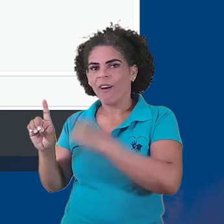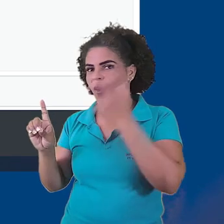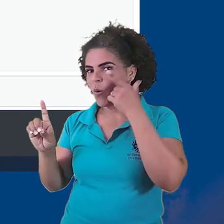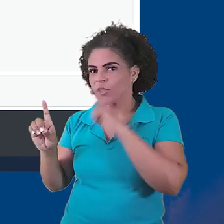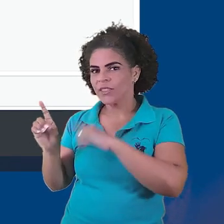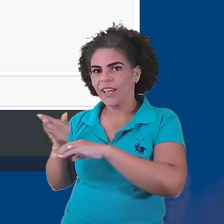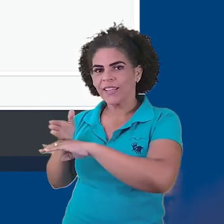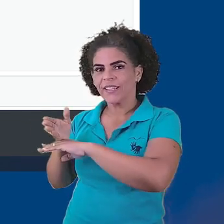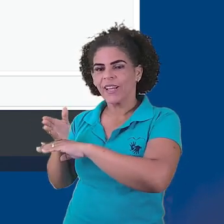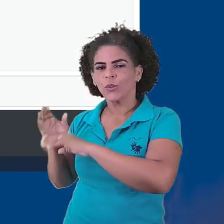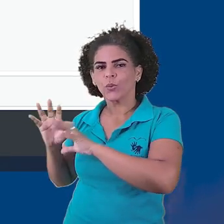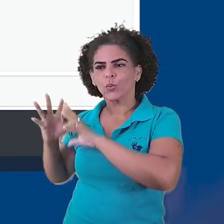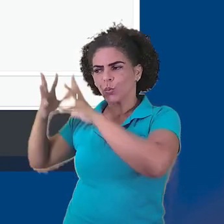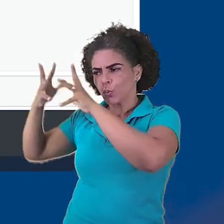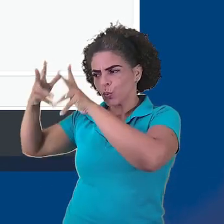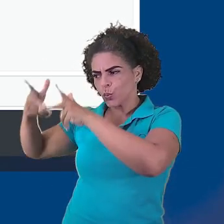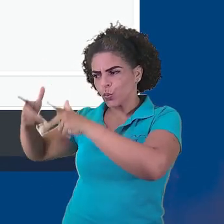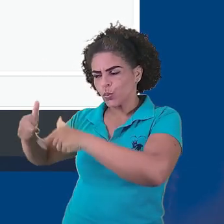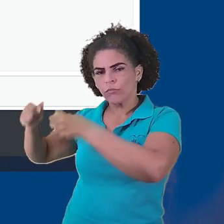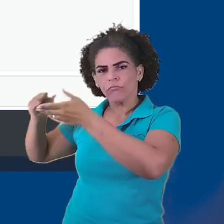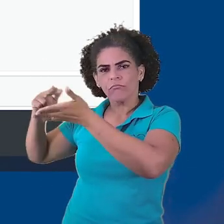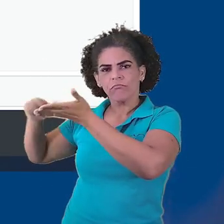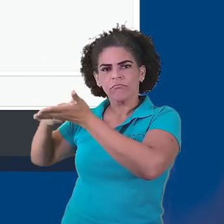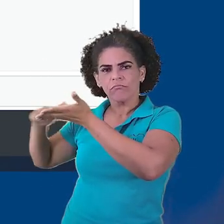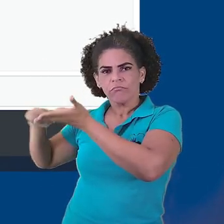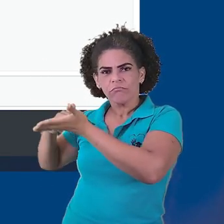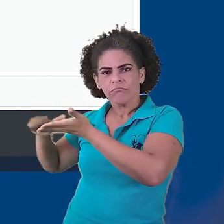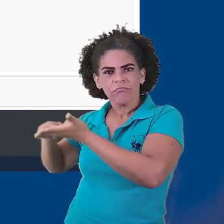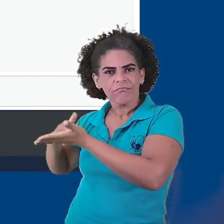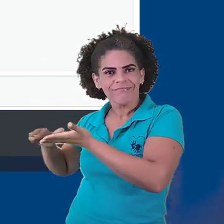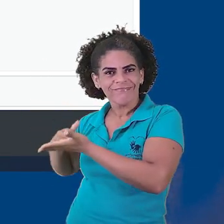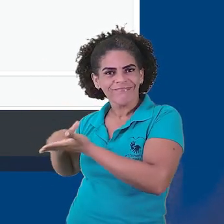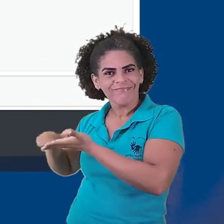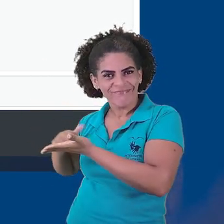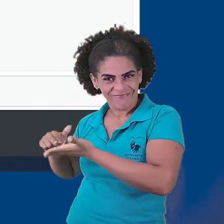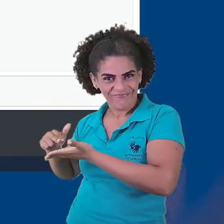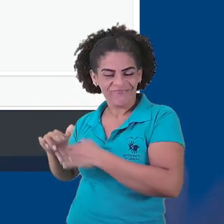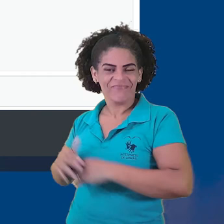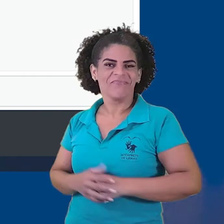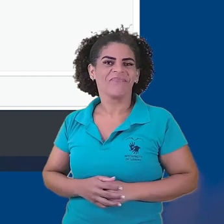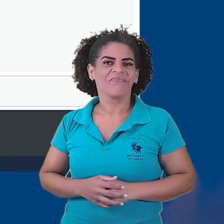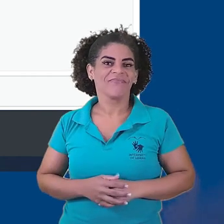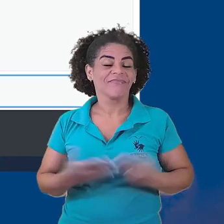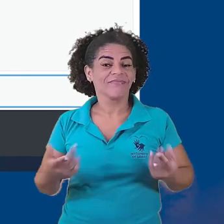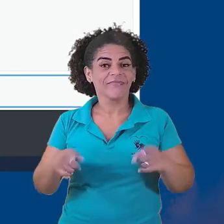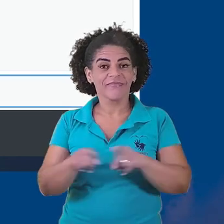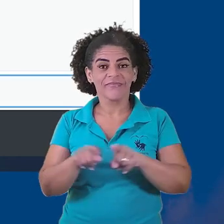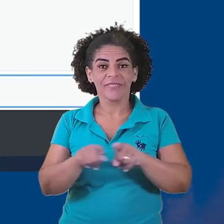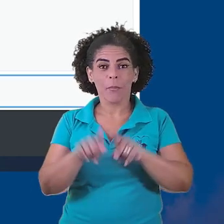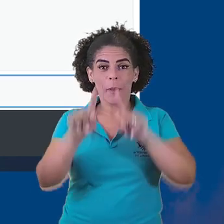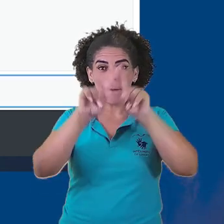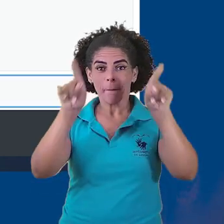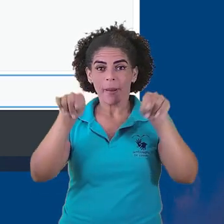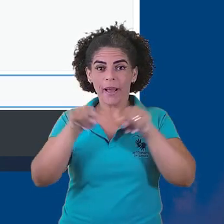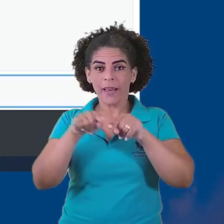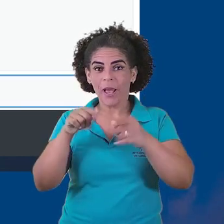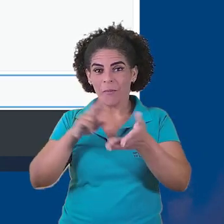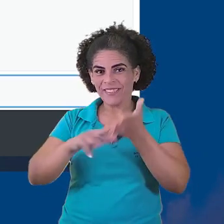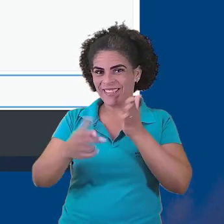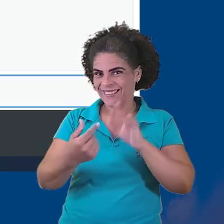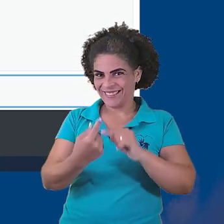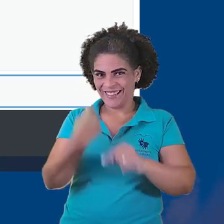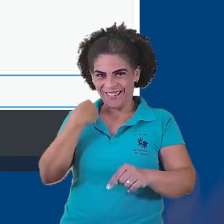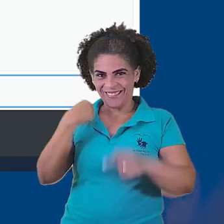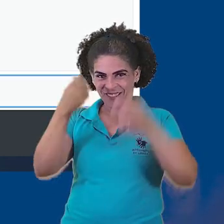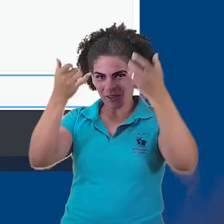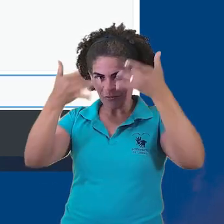direita eu tenho acesso a toda a conversa são com este usuário e assim como no painel de